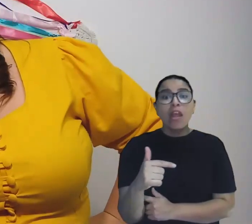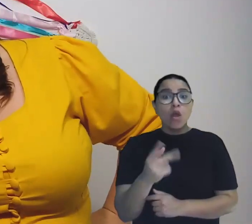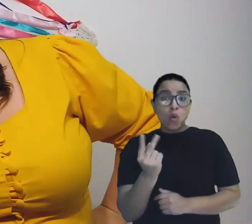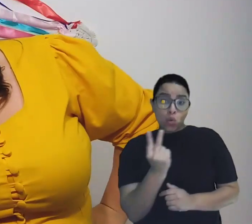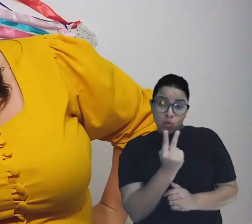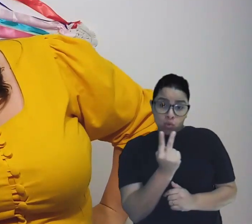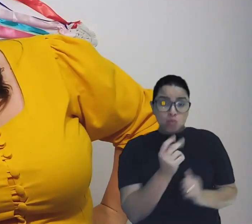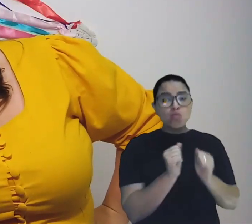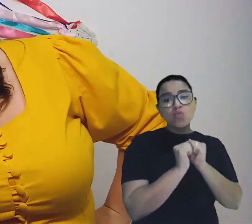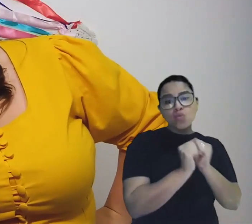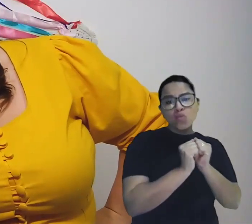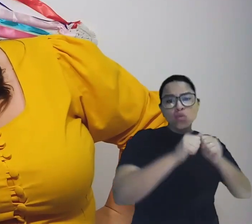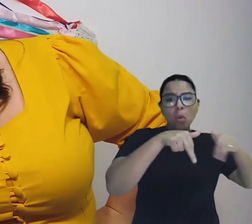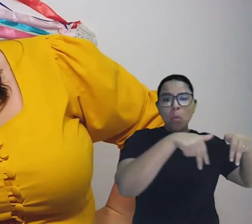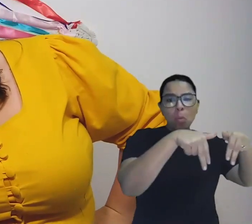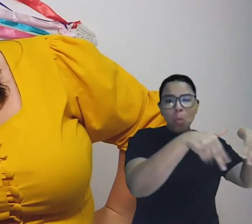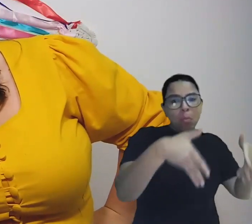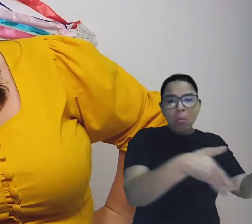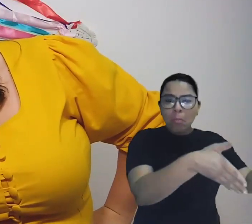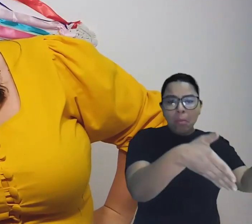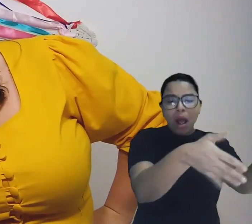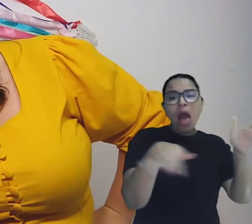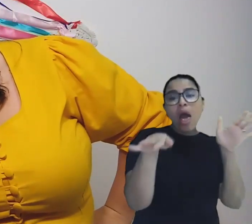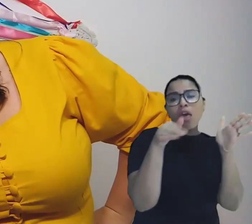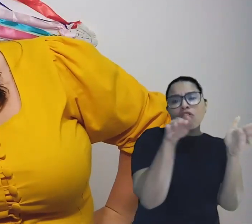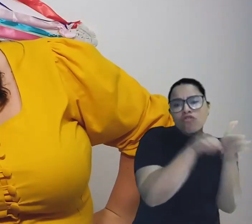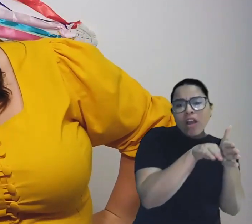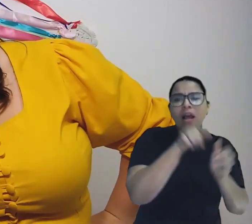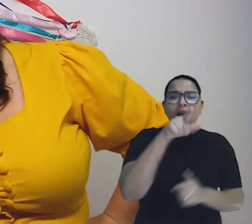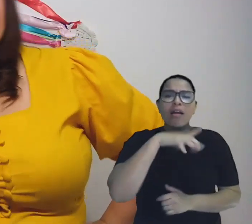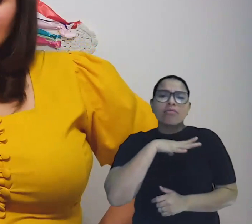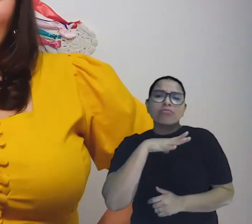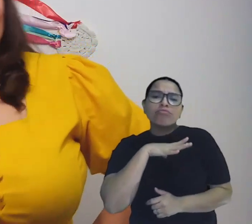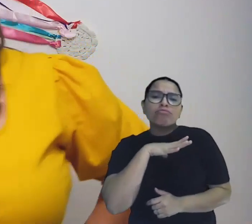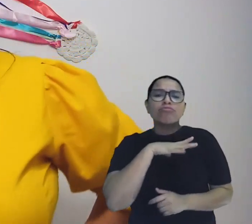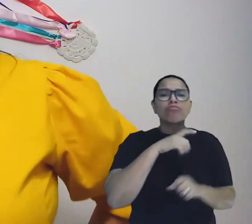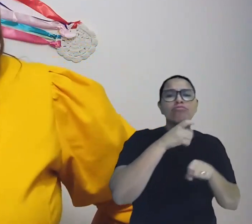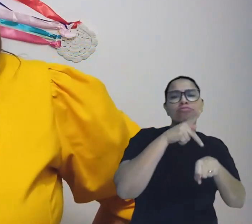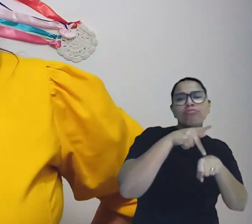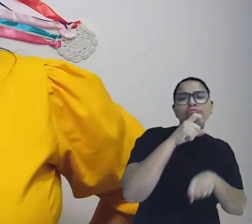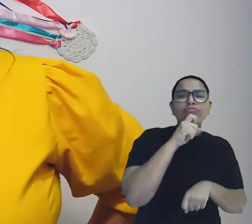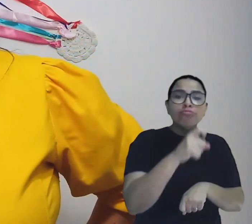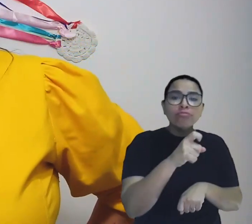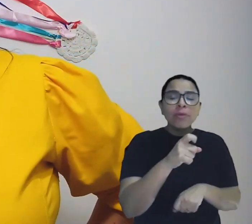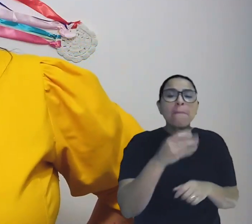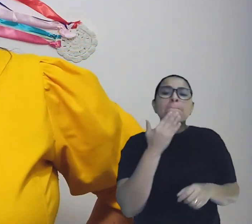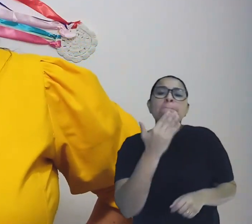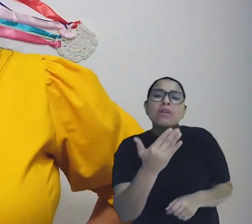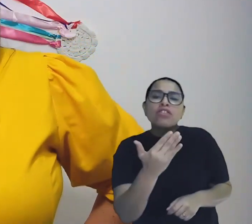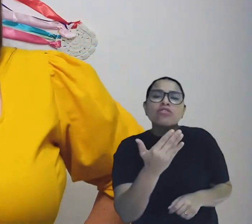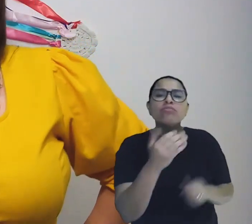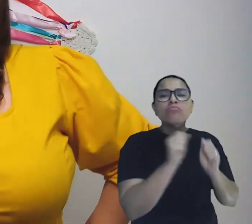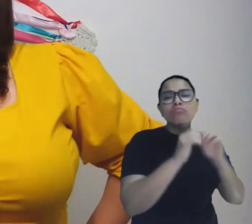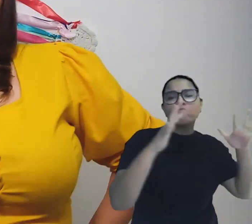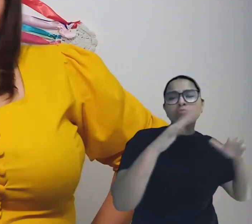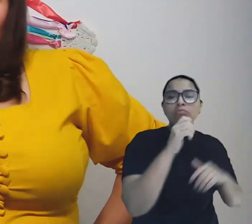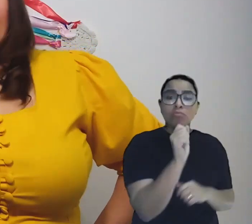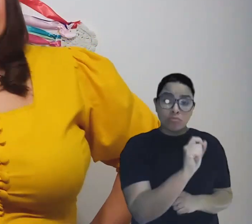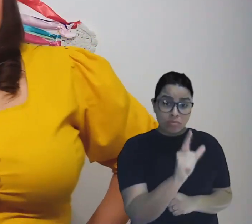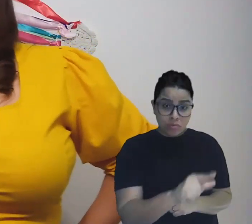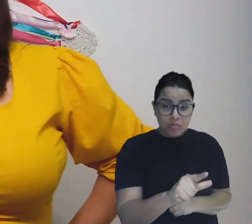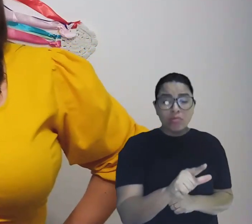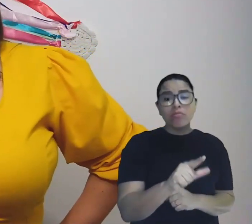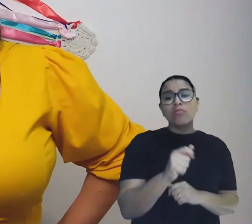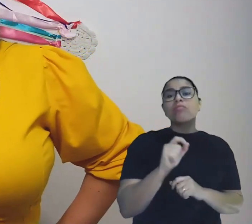pedir miolos para colocar na cachola do espantalho lá pro mágico de Oz. No